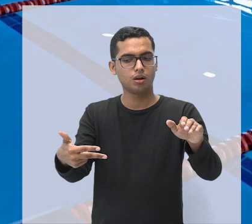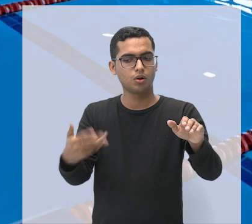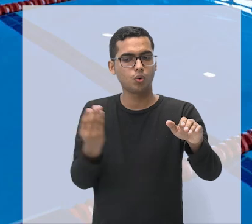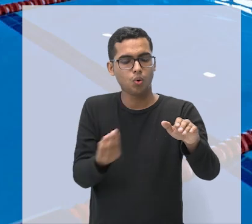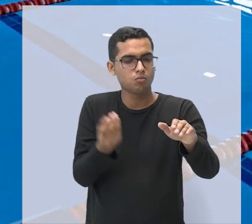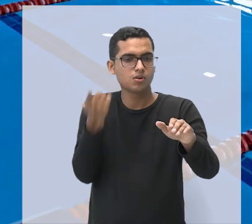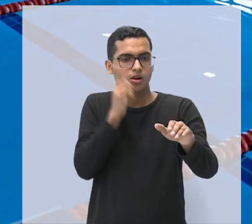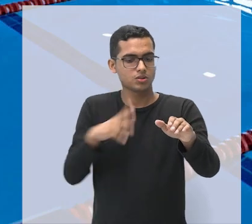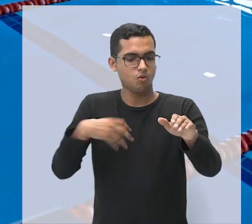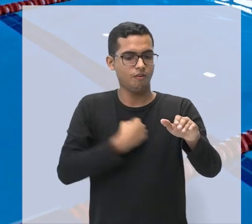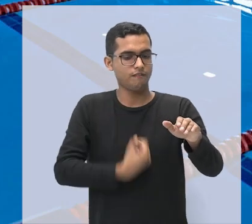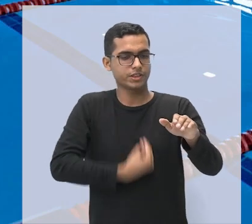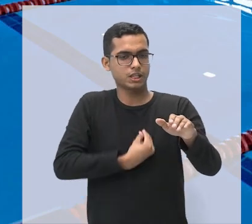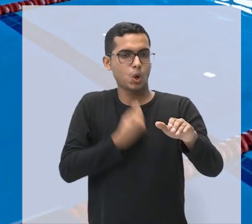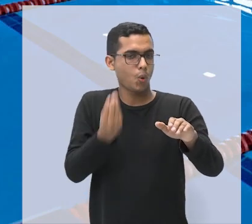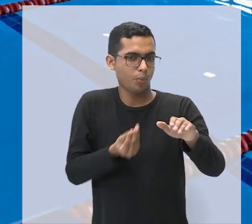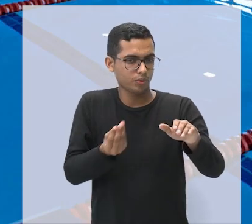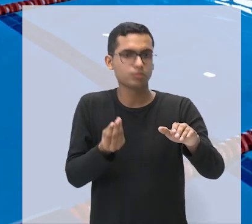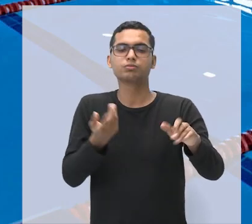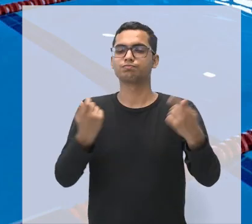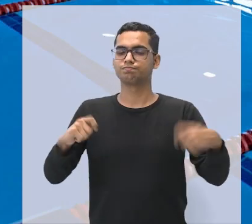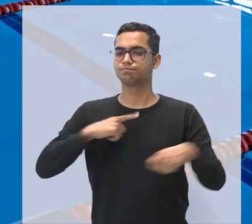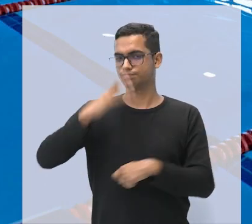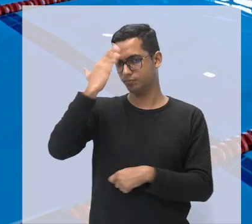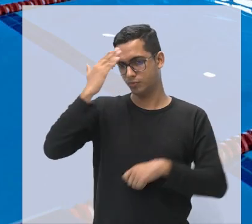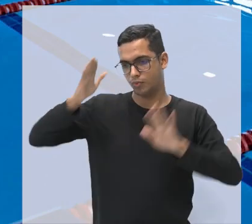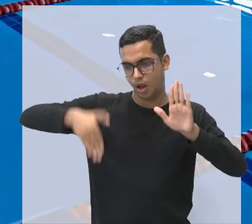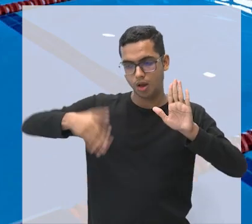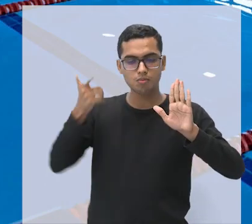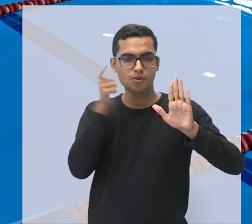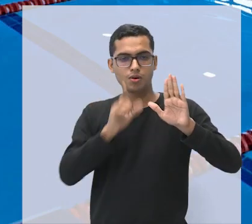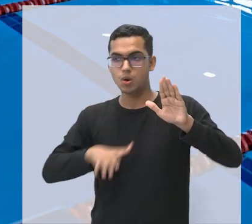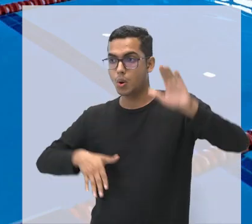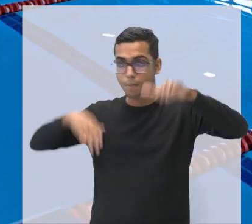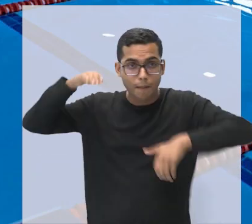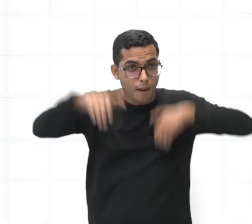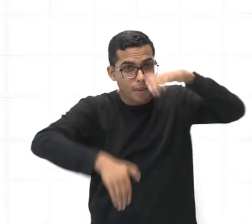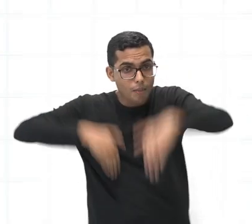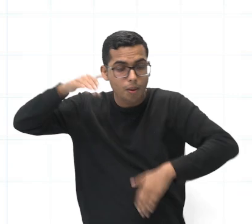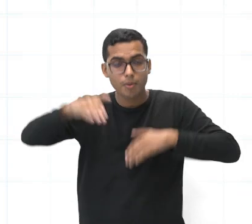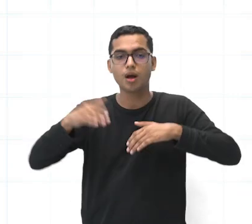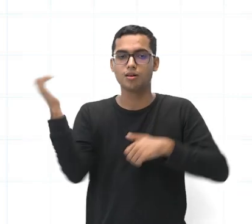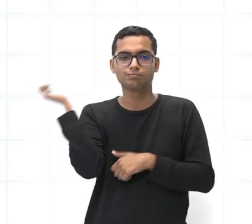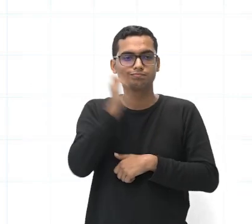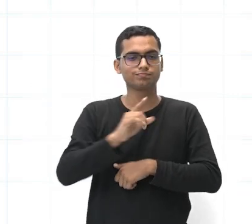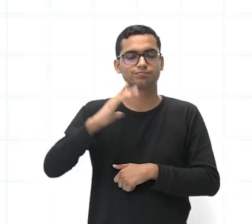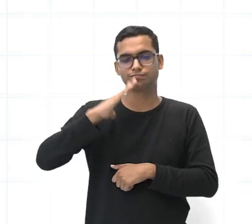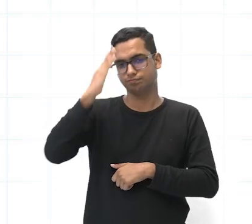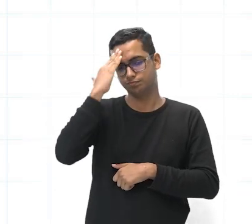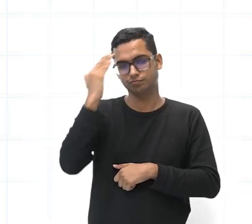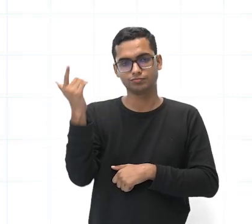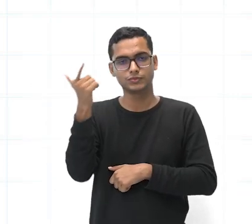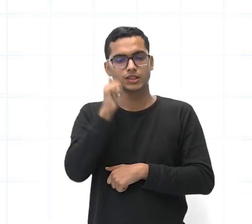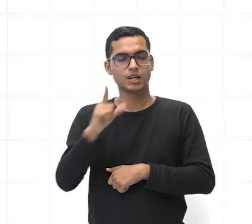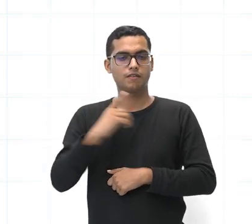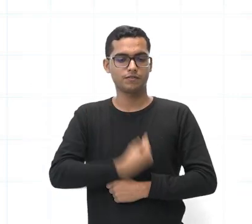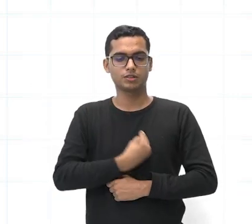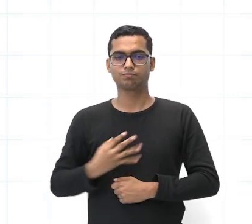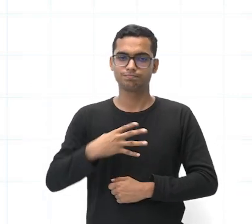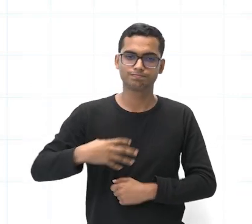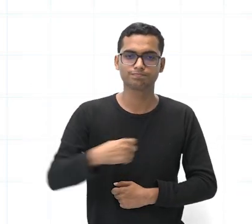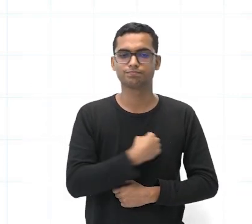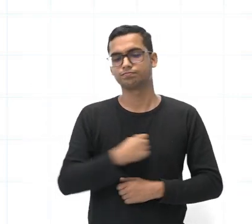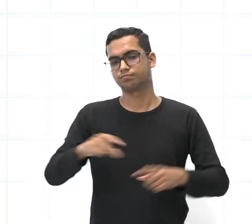Então, é importante aprender a nadar. Vamos ver um pouquinho mais da história da natação durante